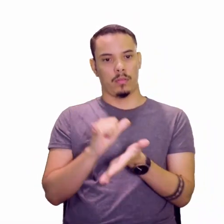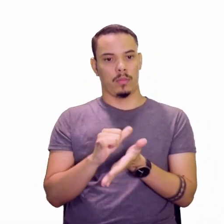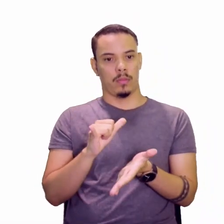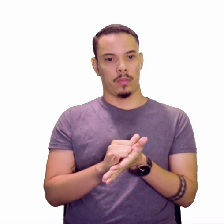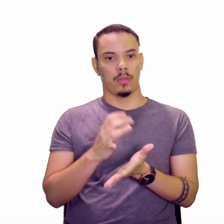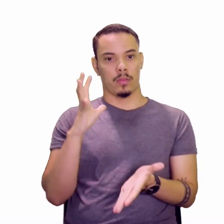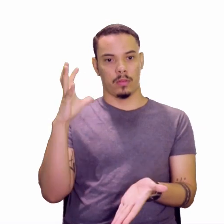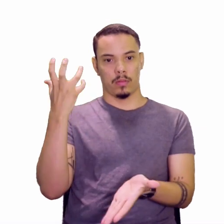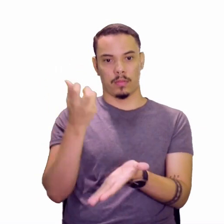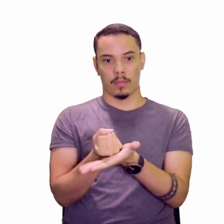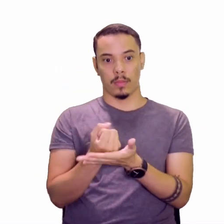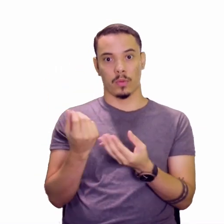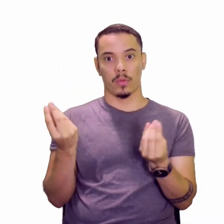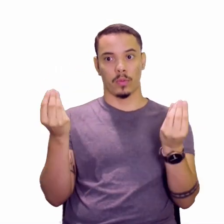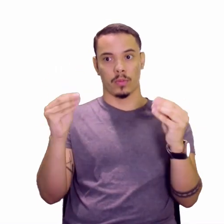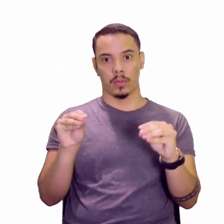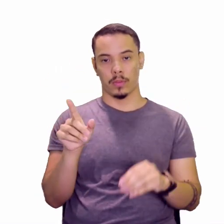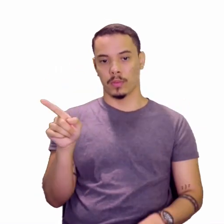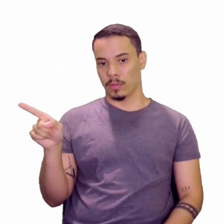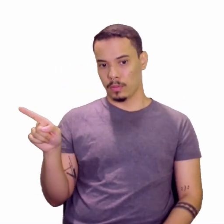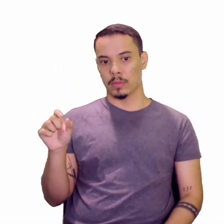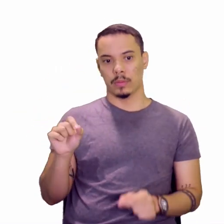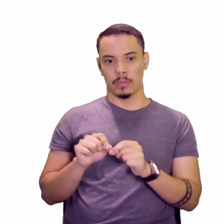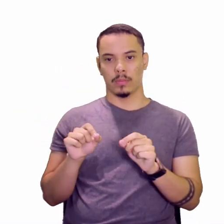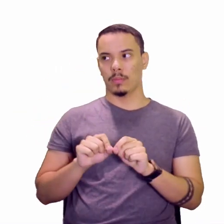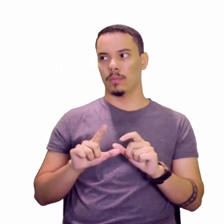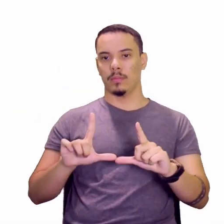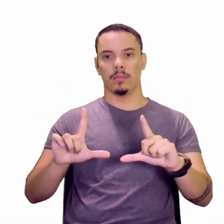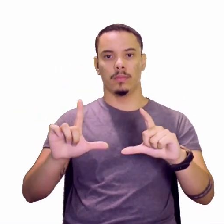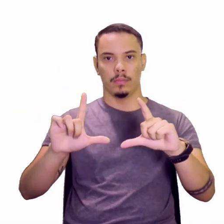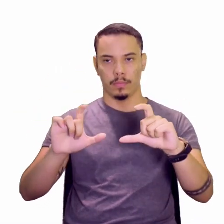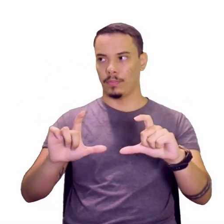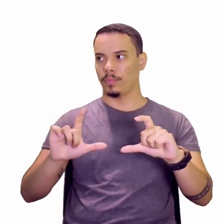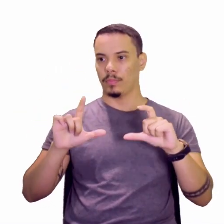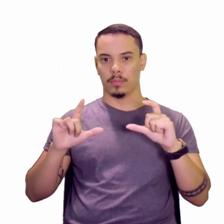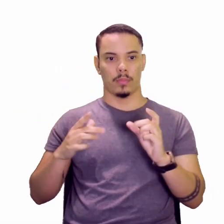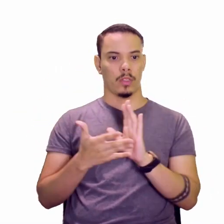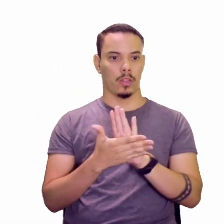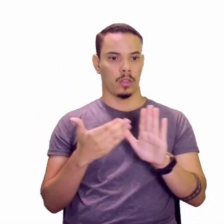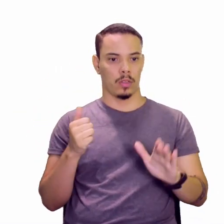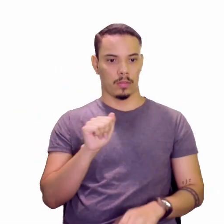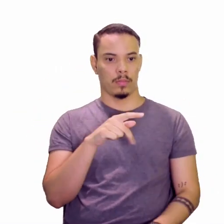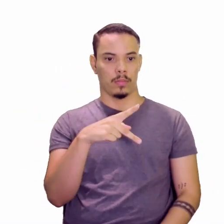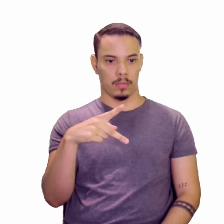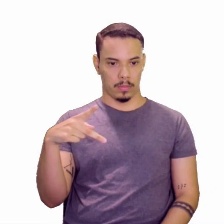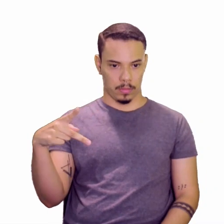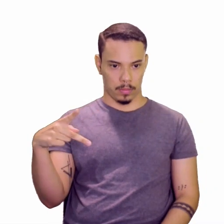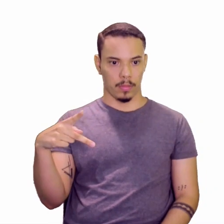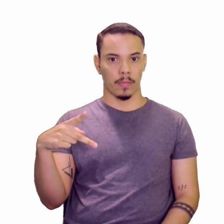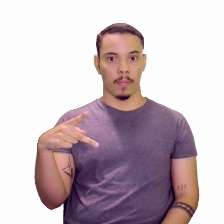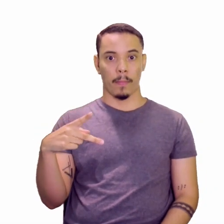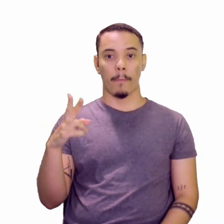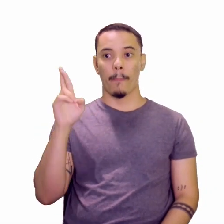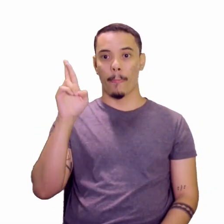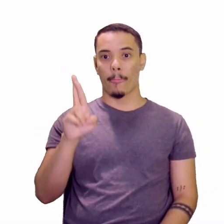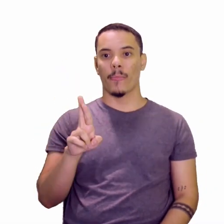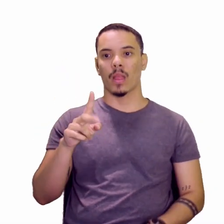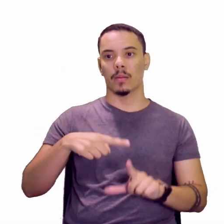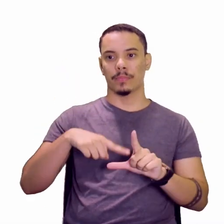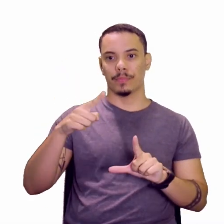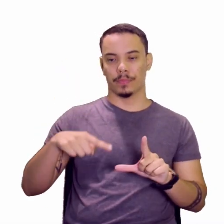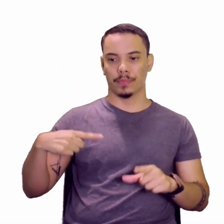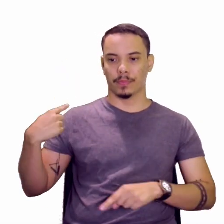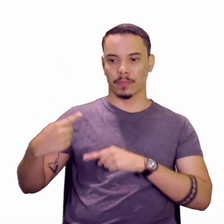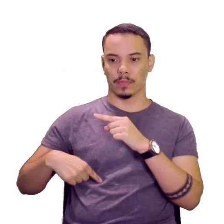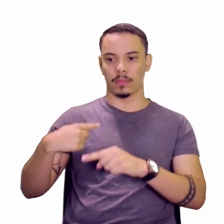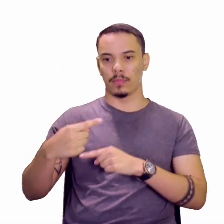baixado aqui e eu tirei esse trecho, fiz o print da tela, eu tirei do aplicativo do Strava aqui e representa o gráfico da